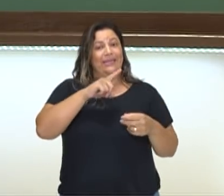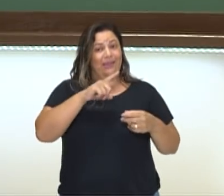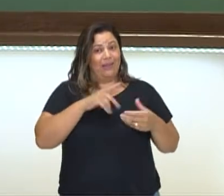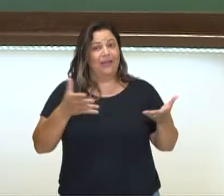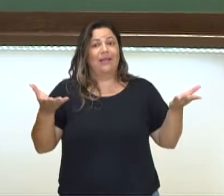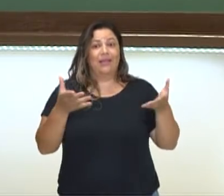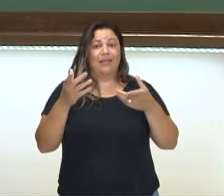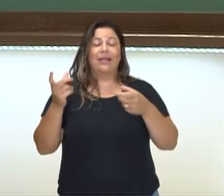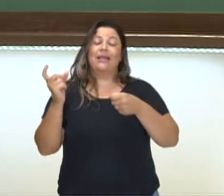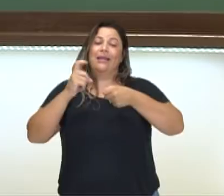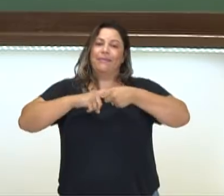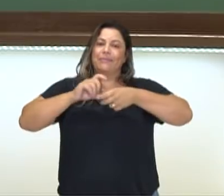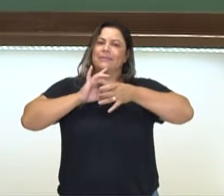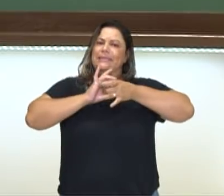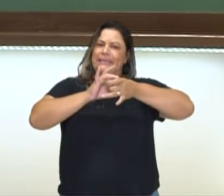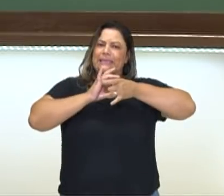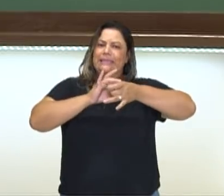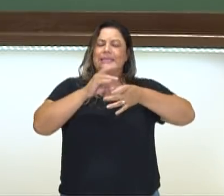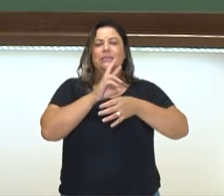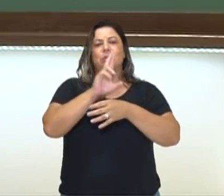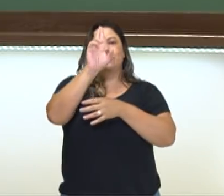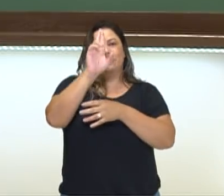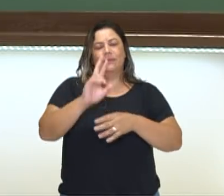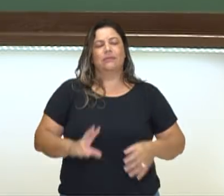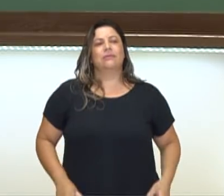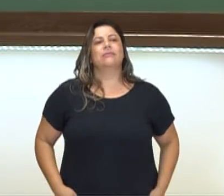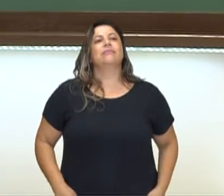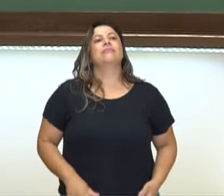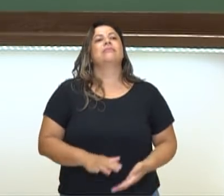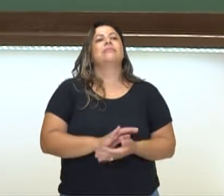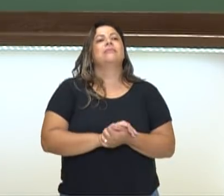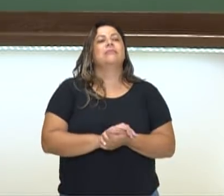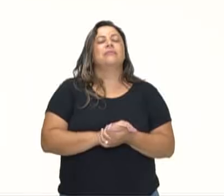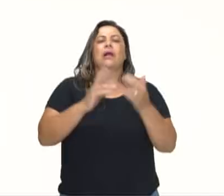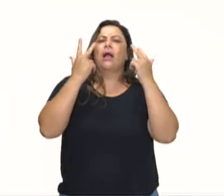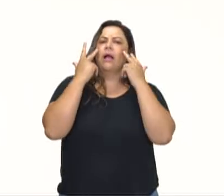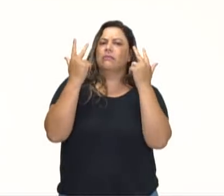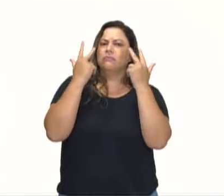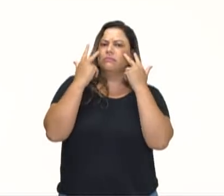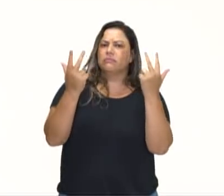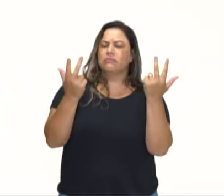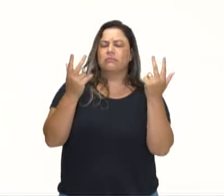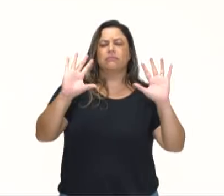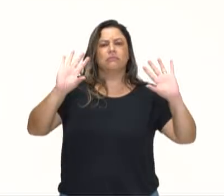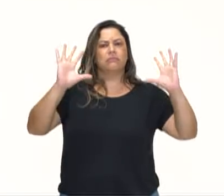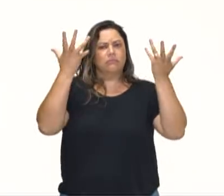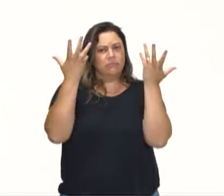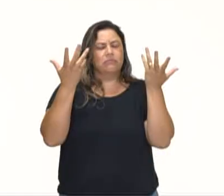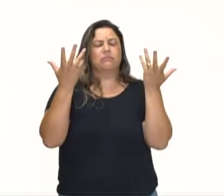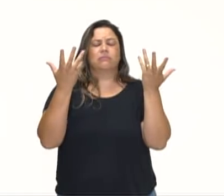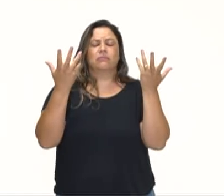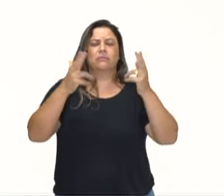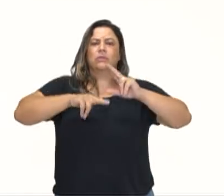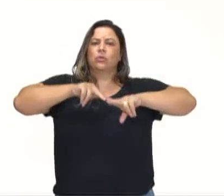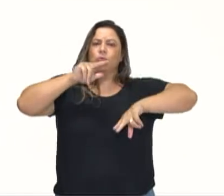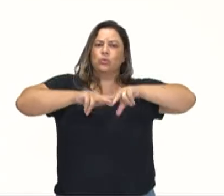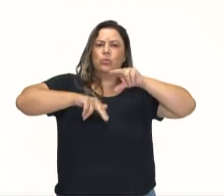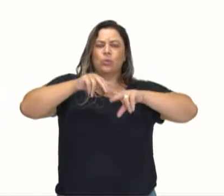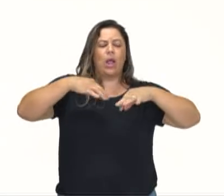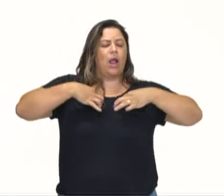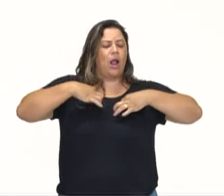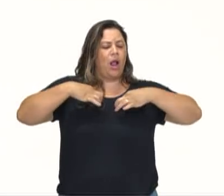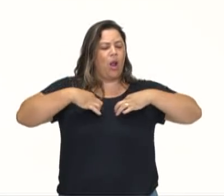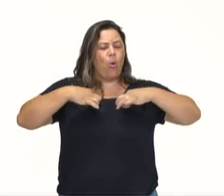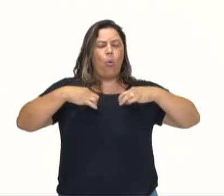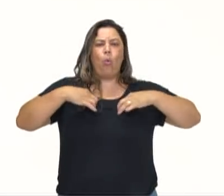descobrir, ligação com a religiosidade. É comum nas festas juninas, então, a roupa típica, a quadrilha, o